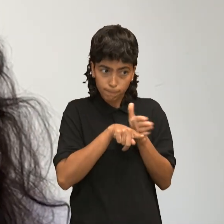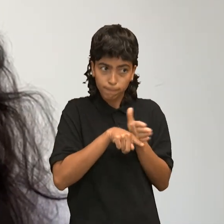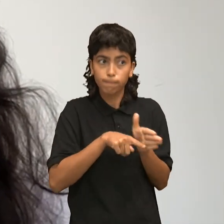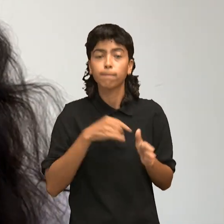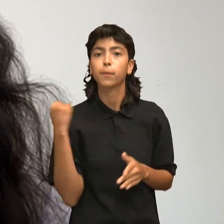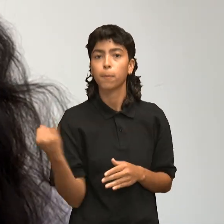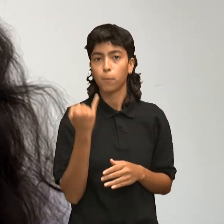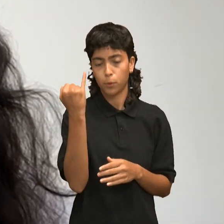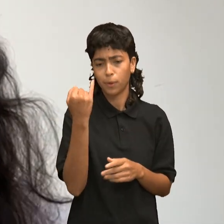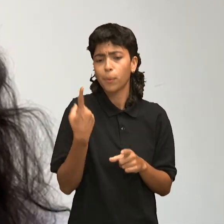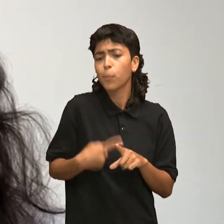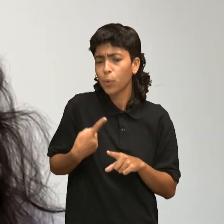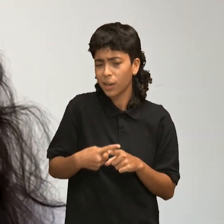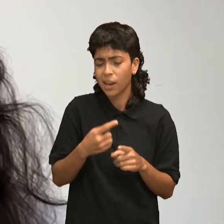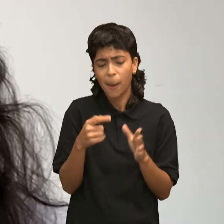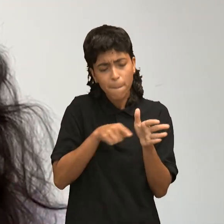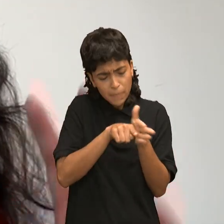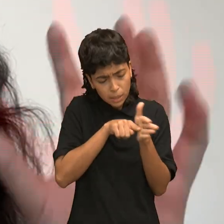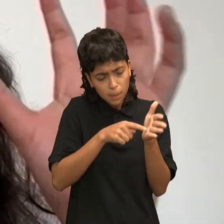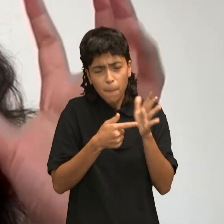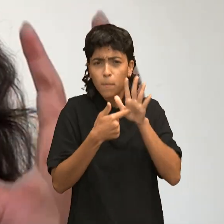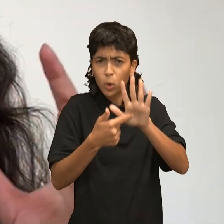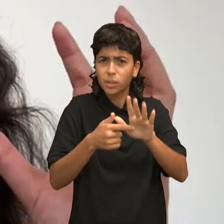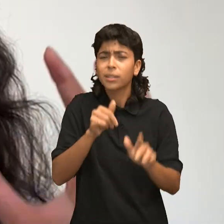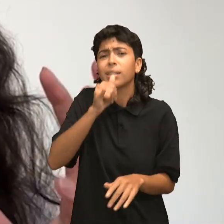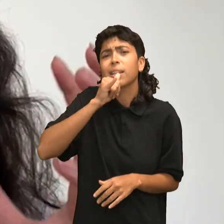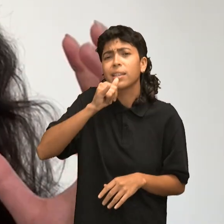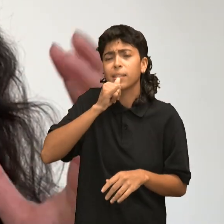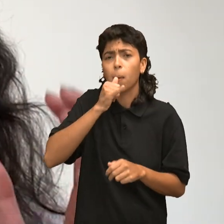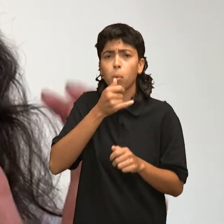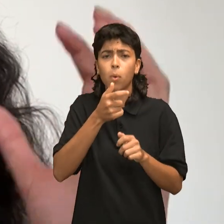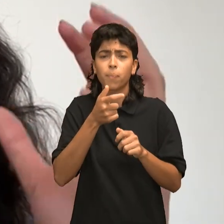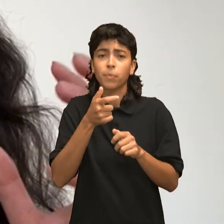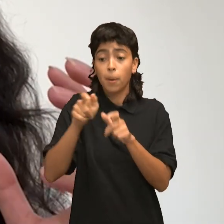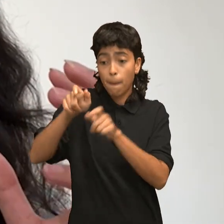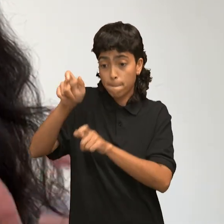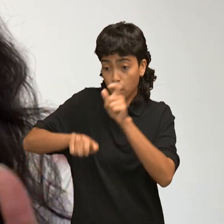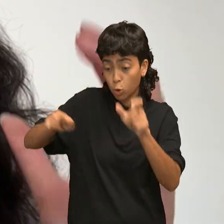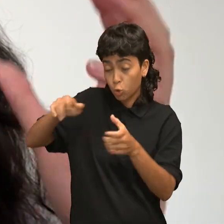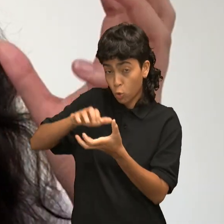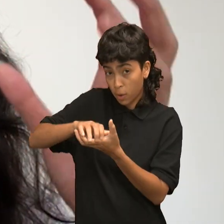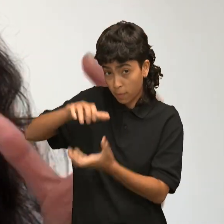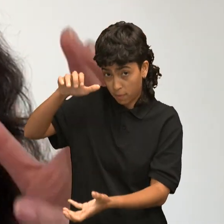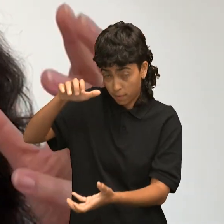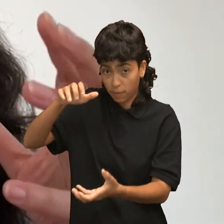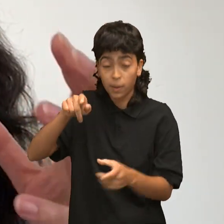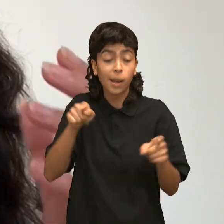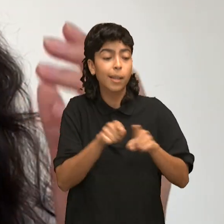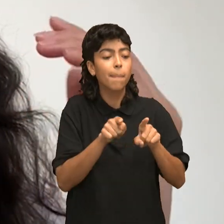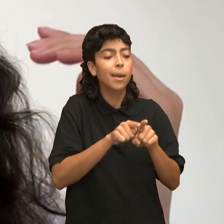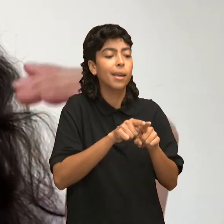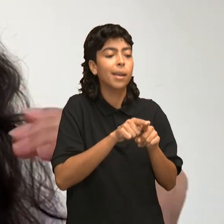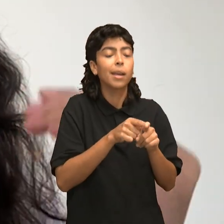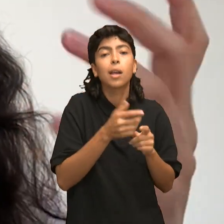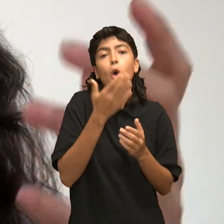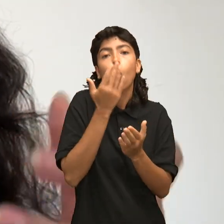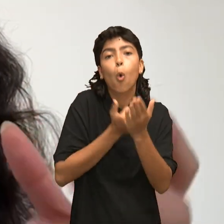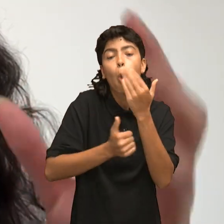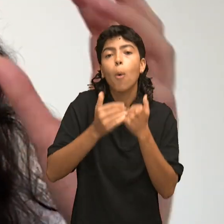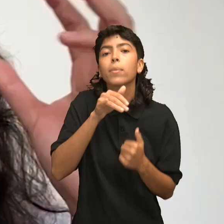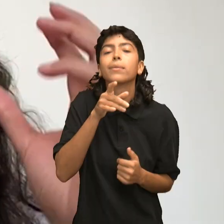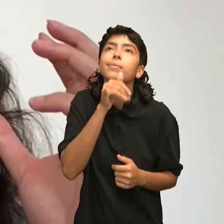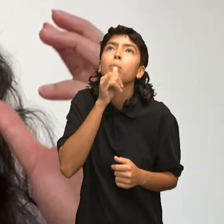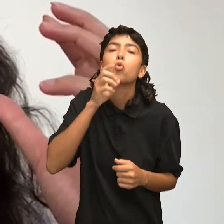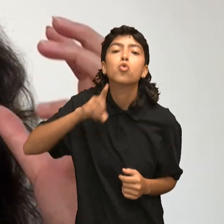importante, porque ele vai identificar se há uma associação, ele identificou, né, se há uma associação entre consumo regular, consumo